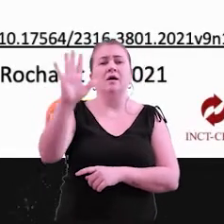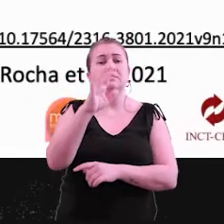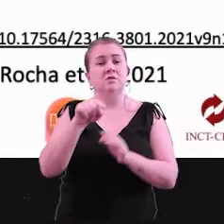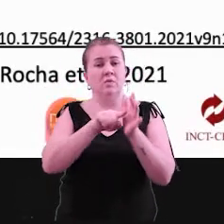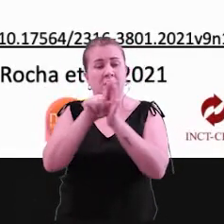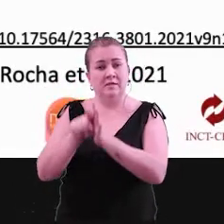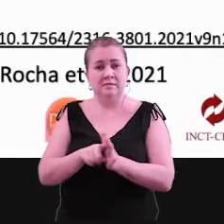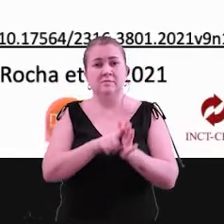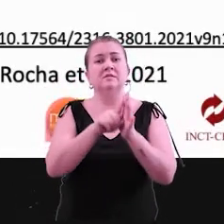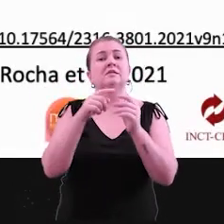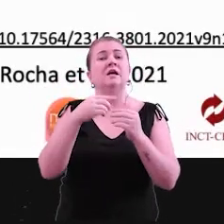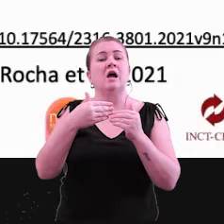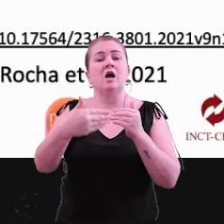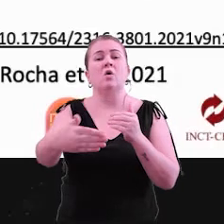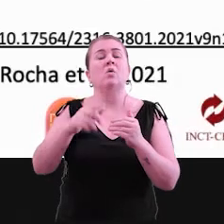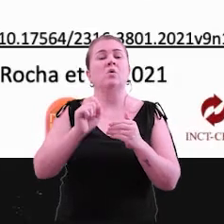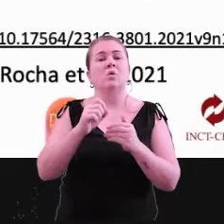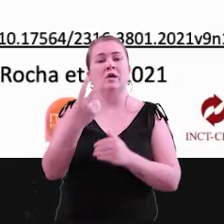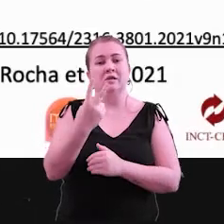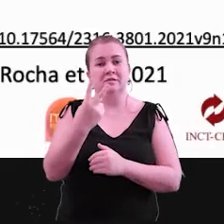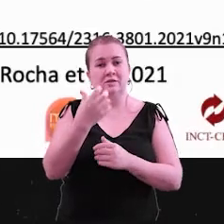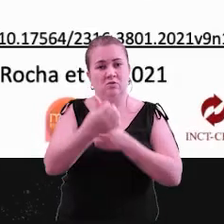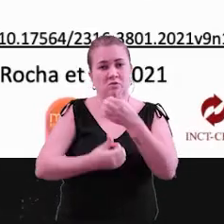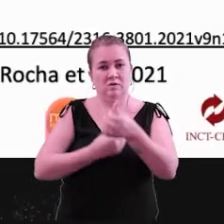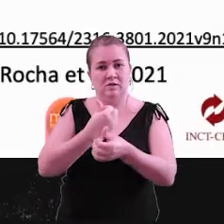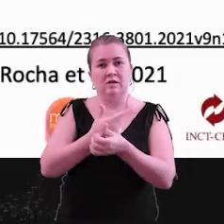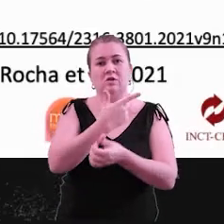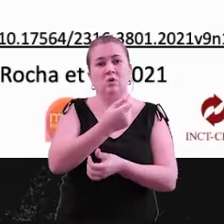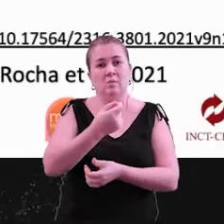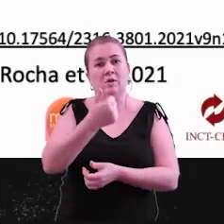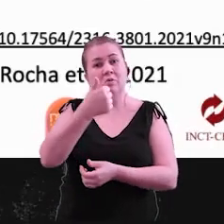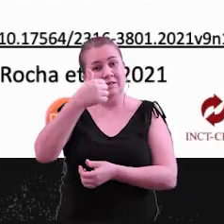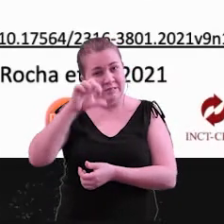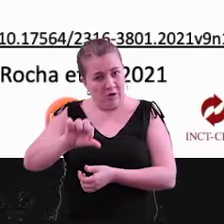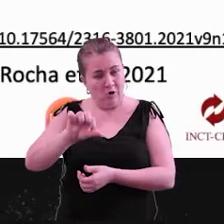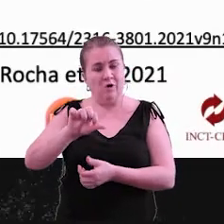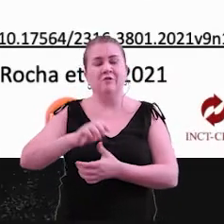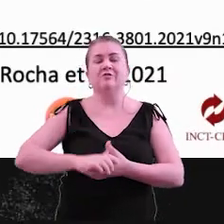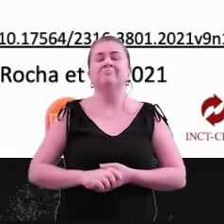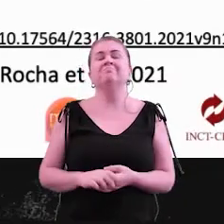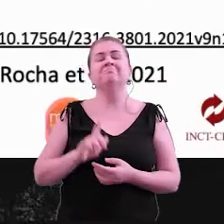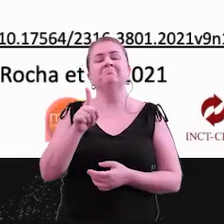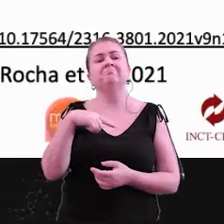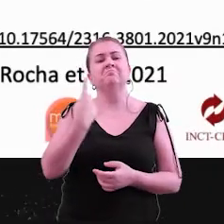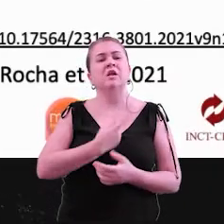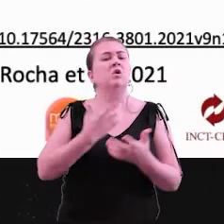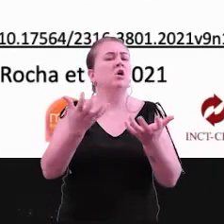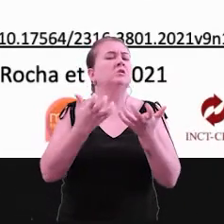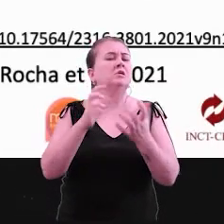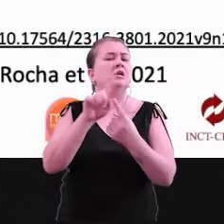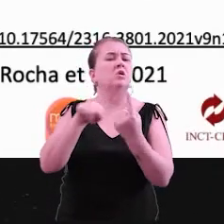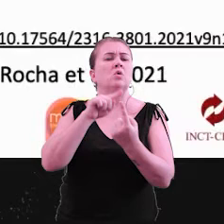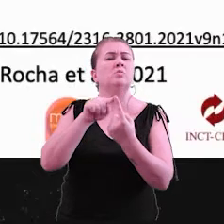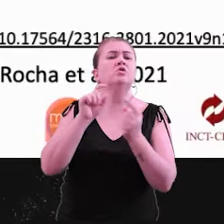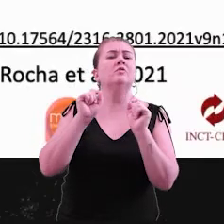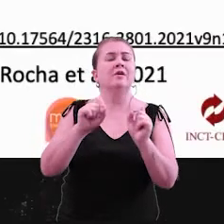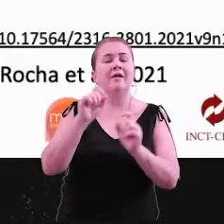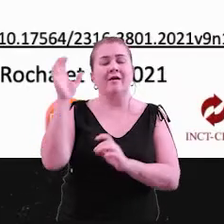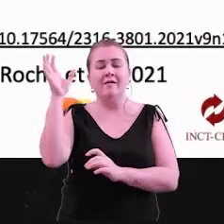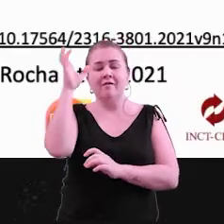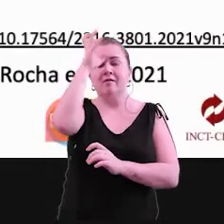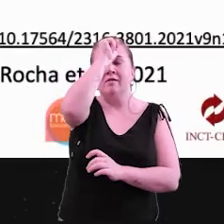2019. E a gente buscava, então, compreender como que os mediadores entendem e lidam com a questão de acessibilidade com os